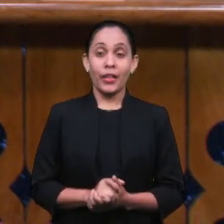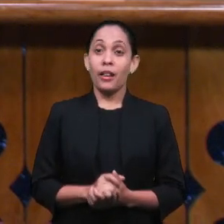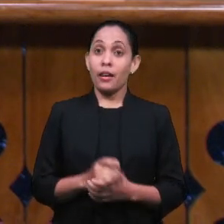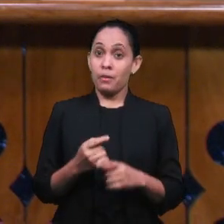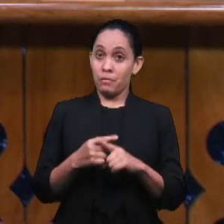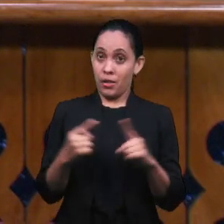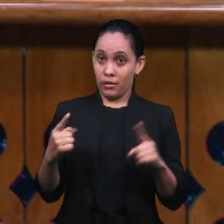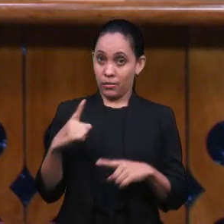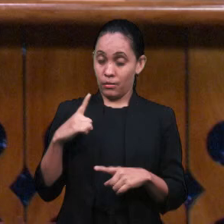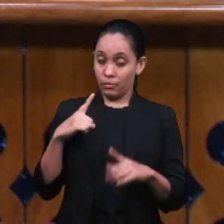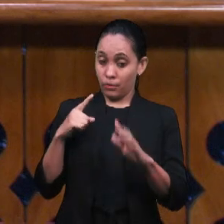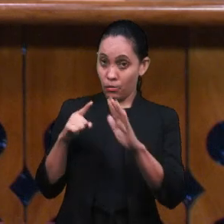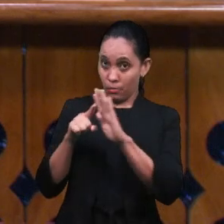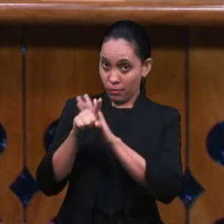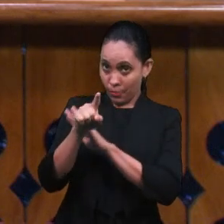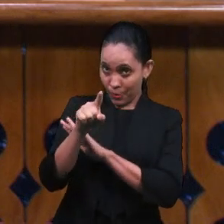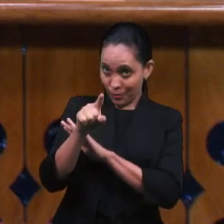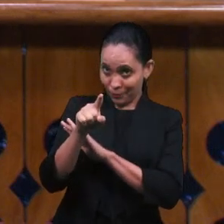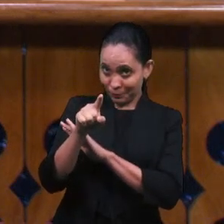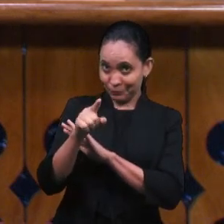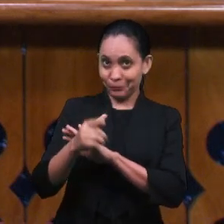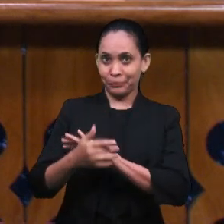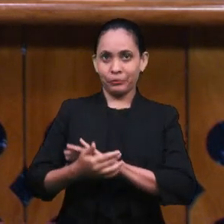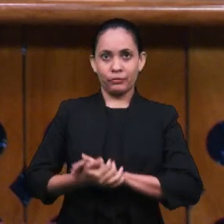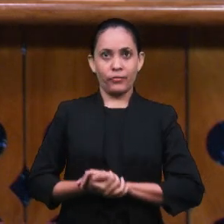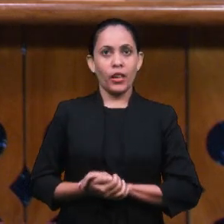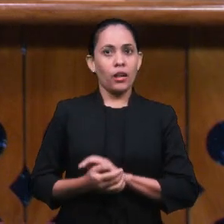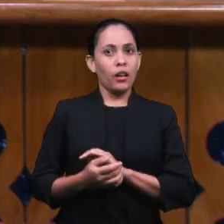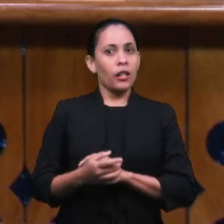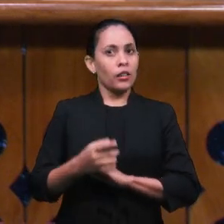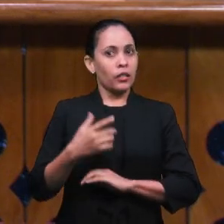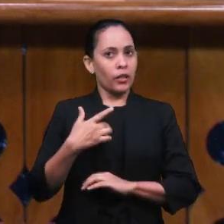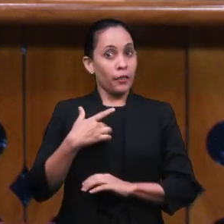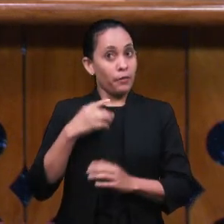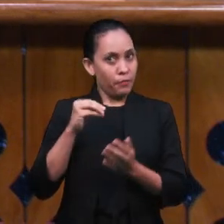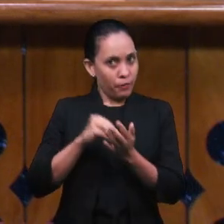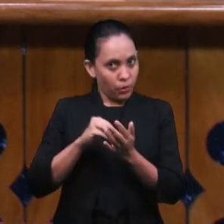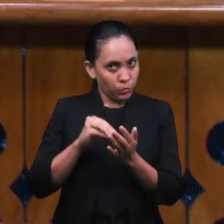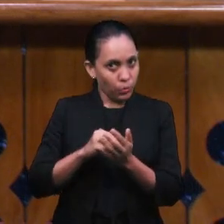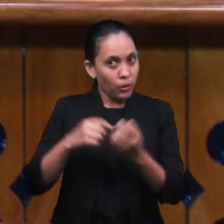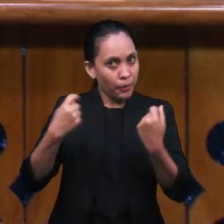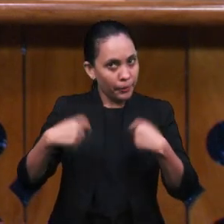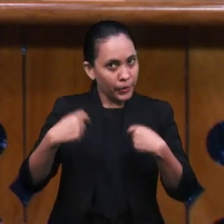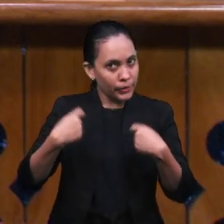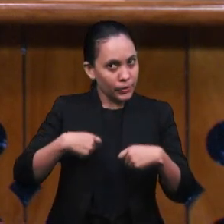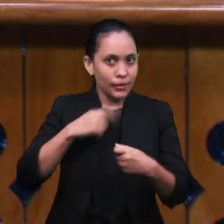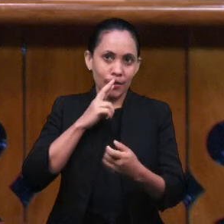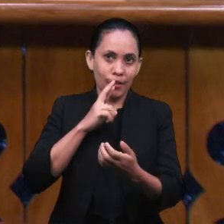pergunta que não foi feita e que precisa responder.